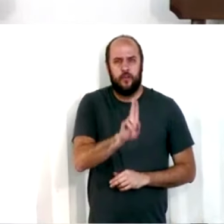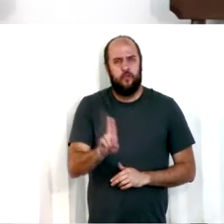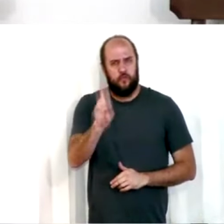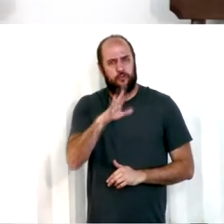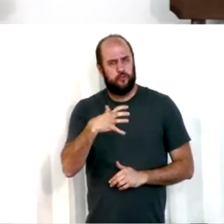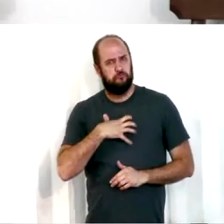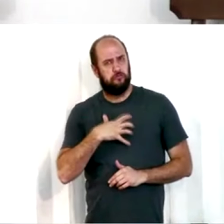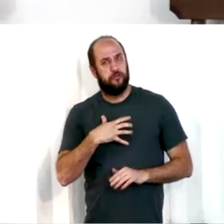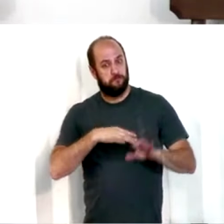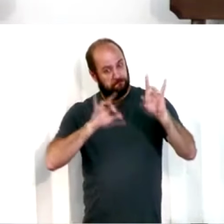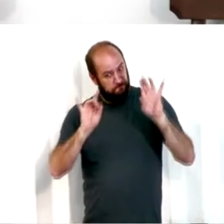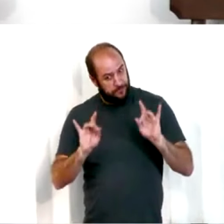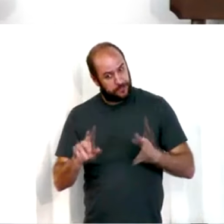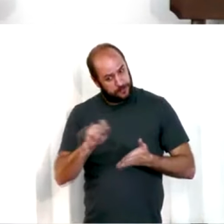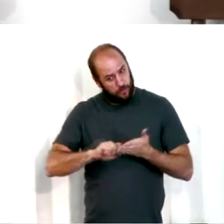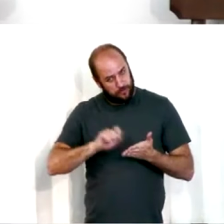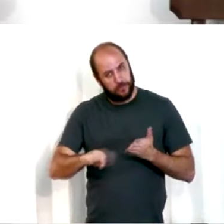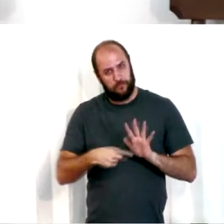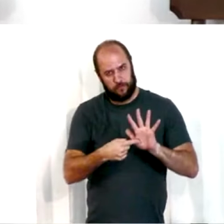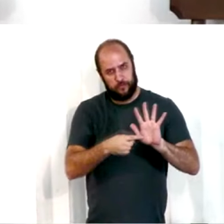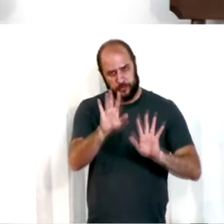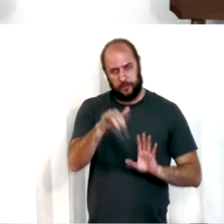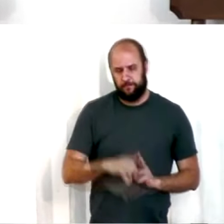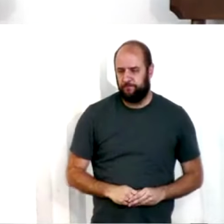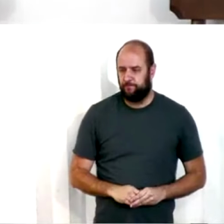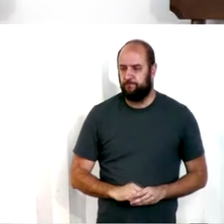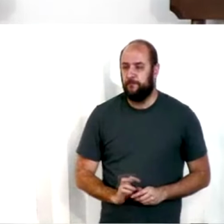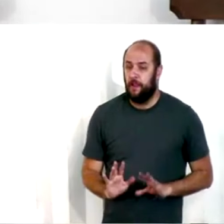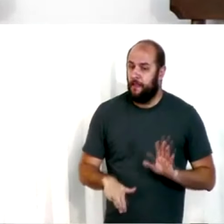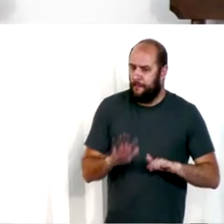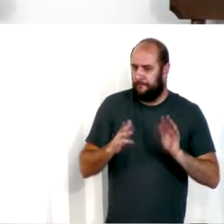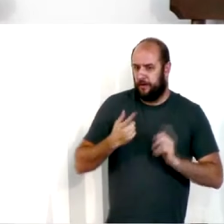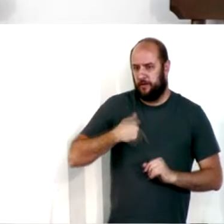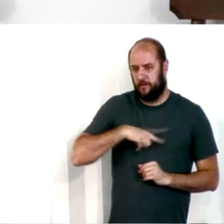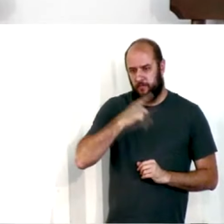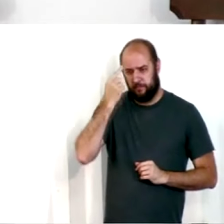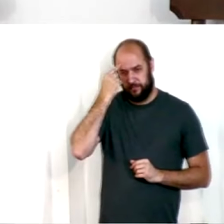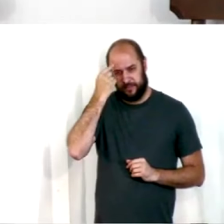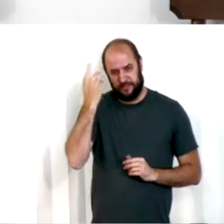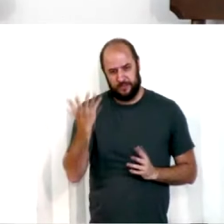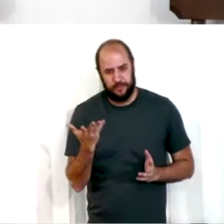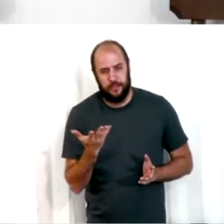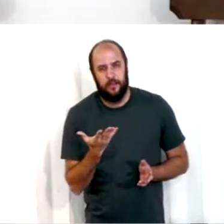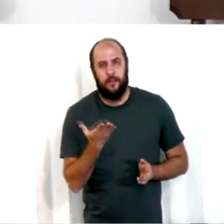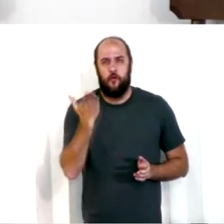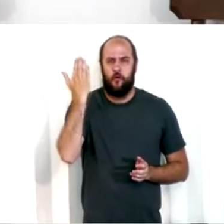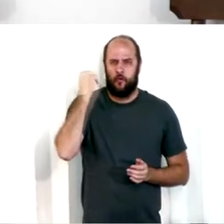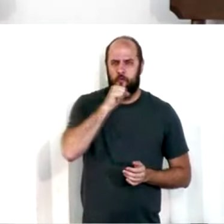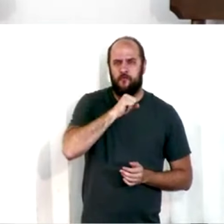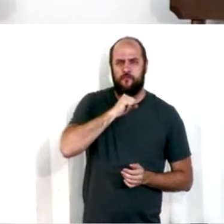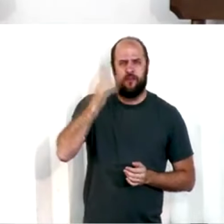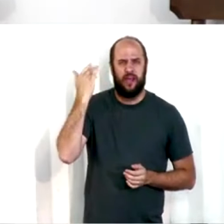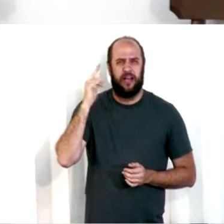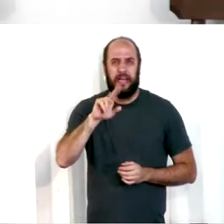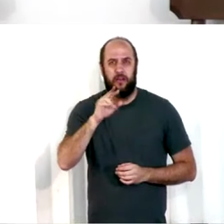vocês aqui. Às vezes a gente tem a noção de que os escritores bíblicos eram tipo homens da caverna, né?